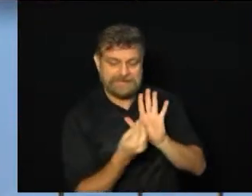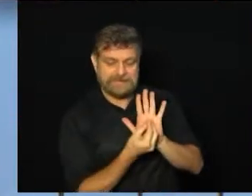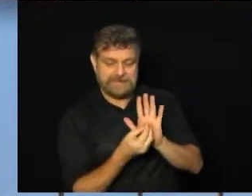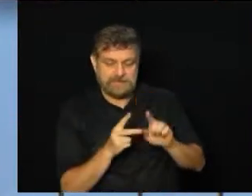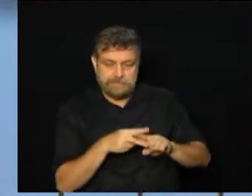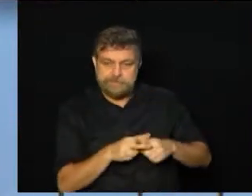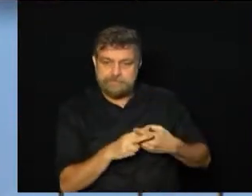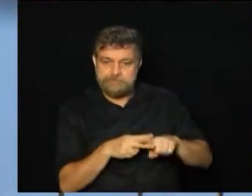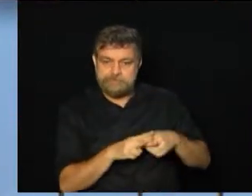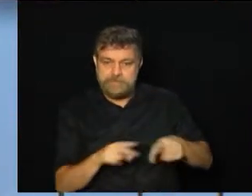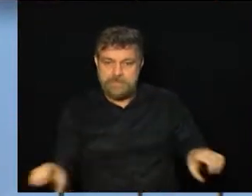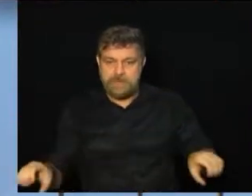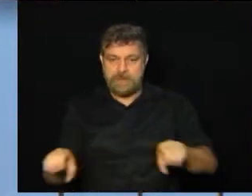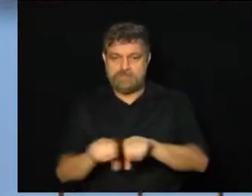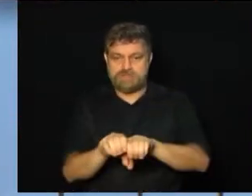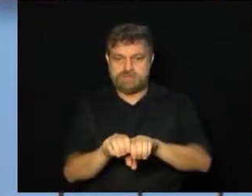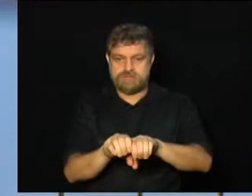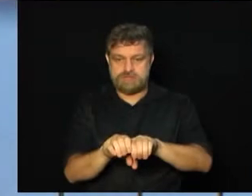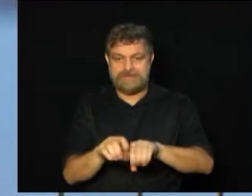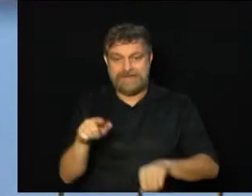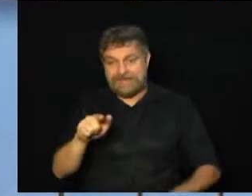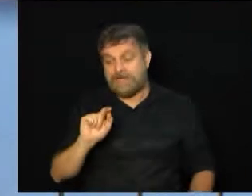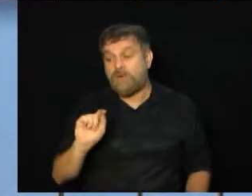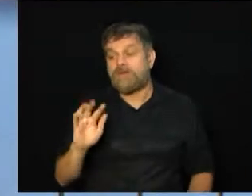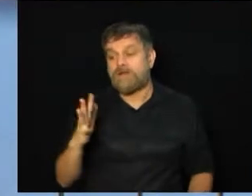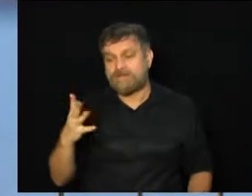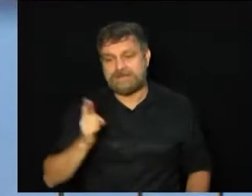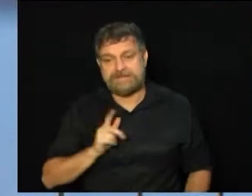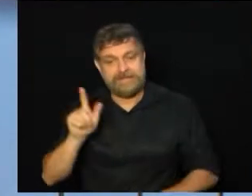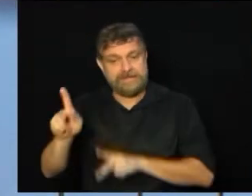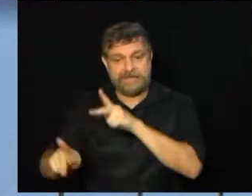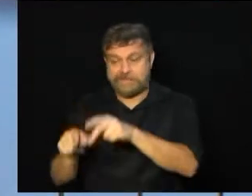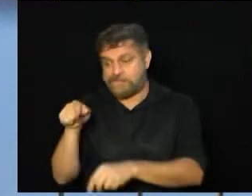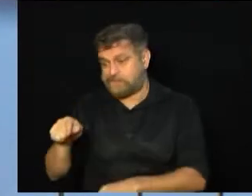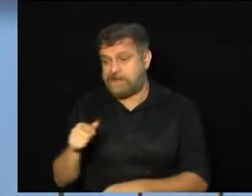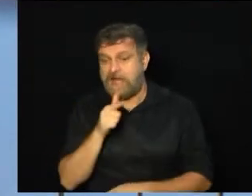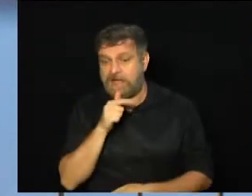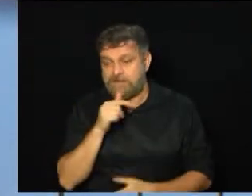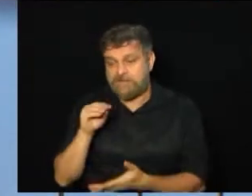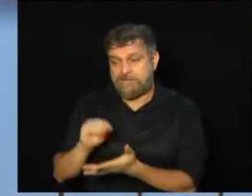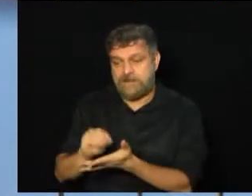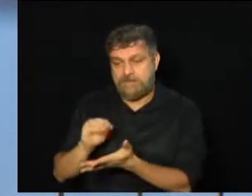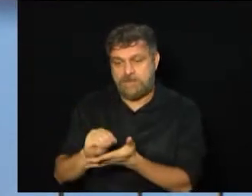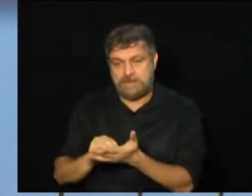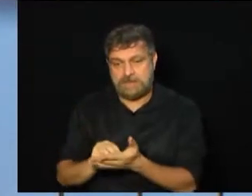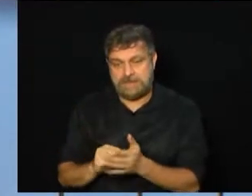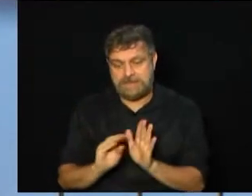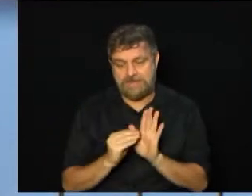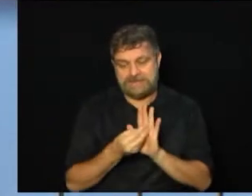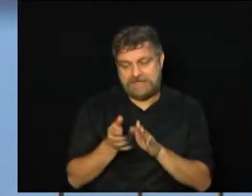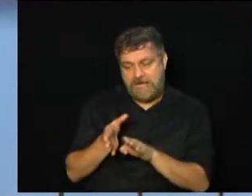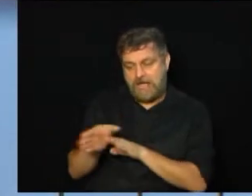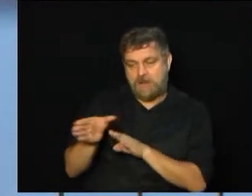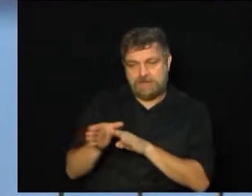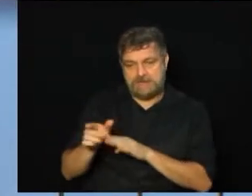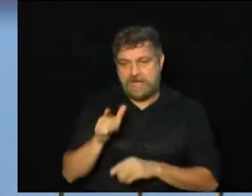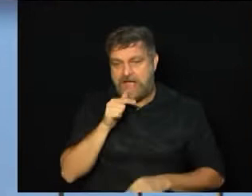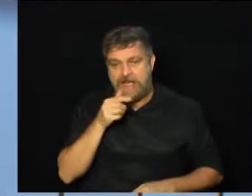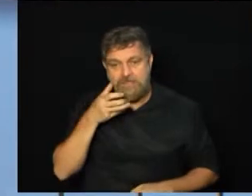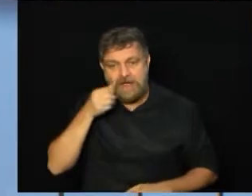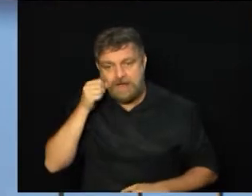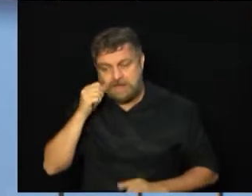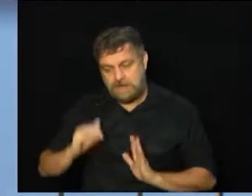de interligação de redes e, por isso, essas pessoas ficarão sem água. Ela recomenda, inclusive, que se faça a